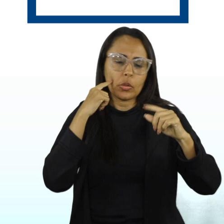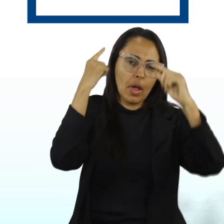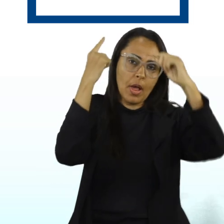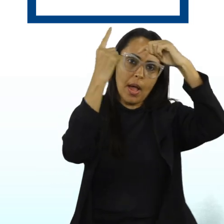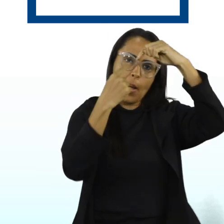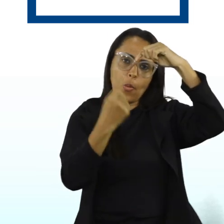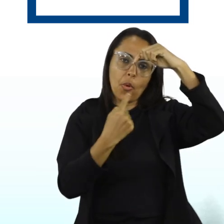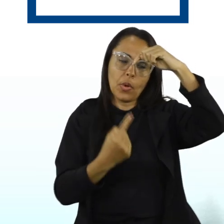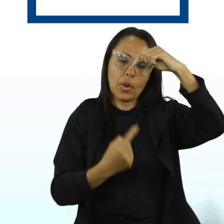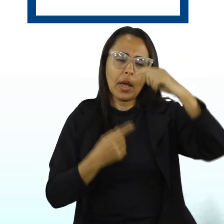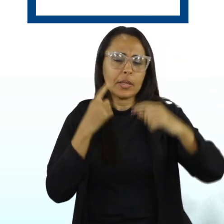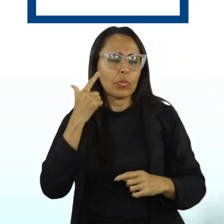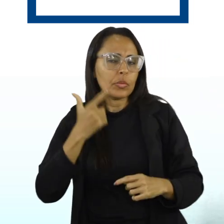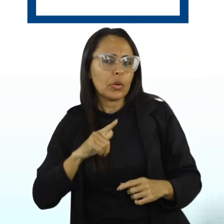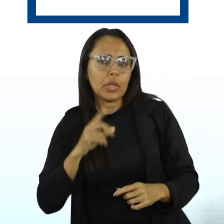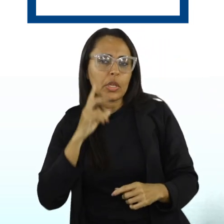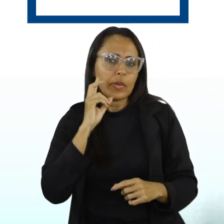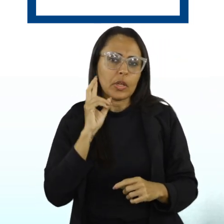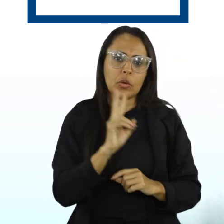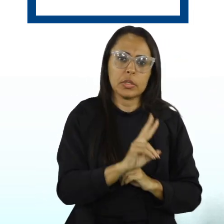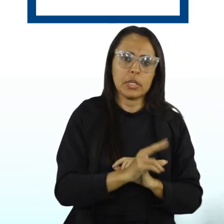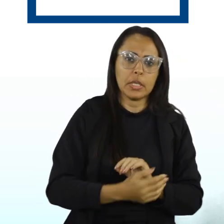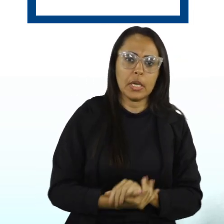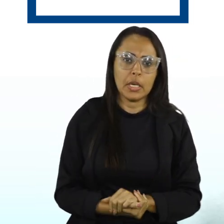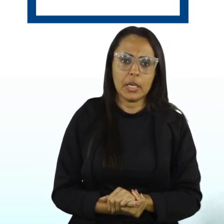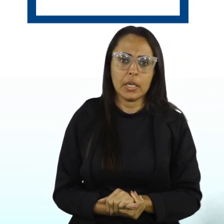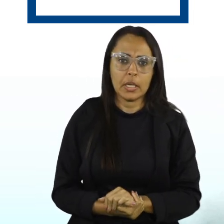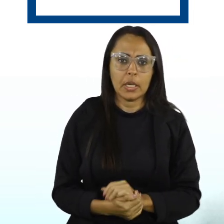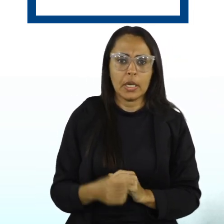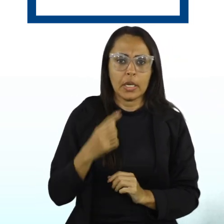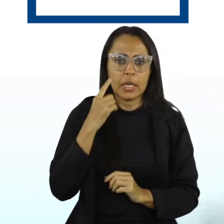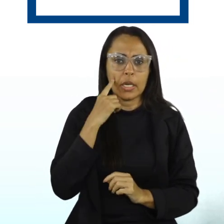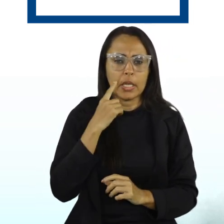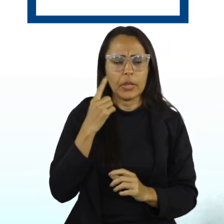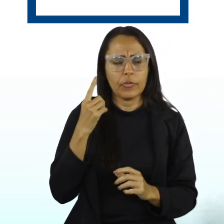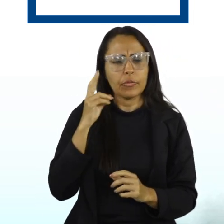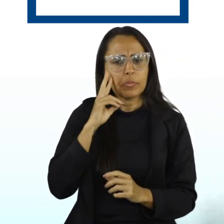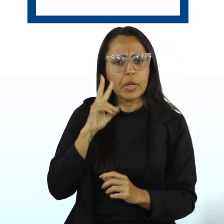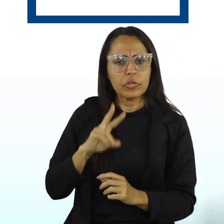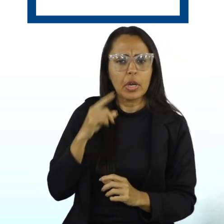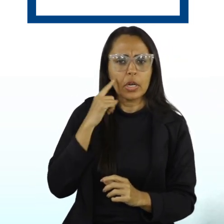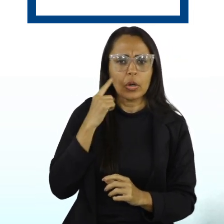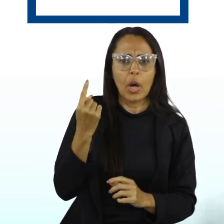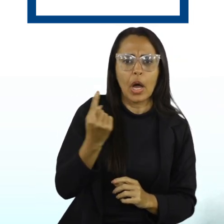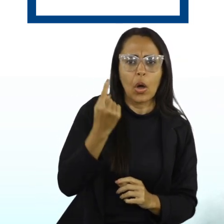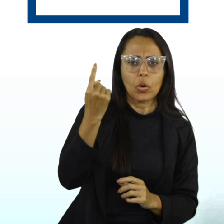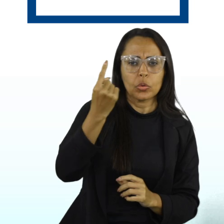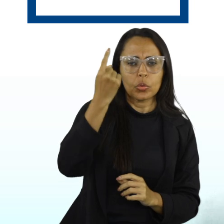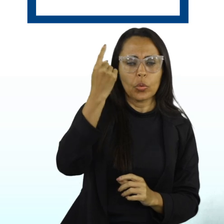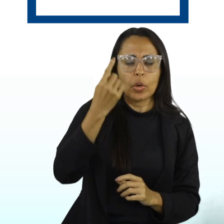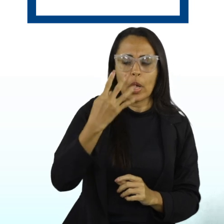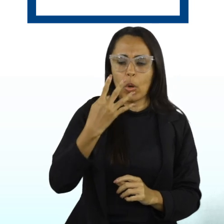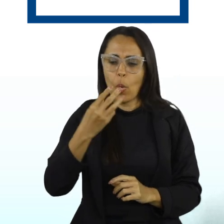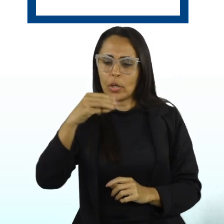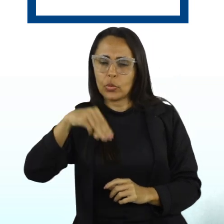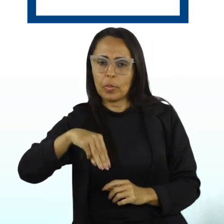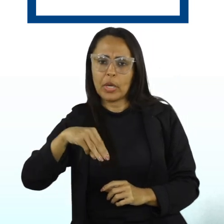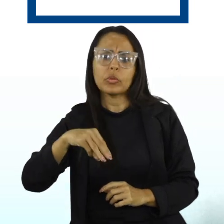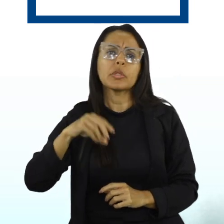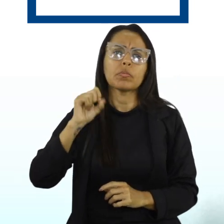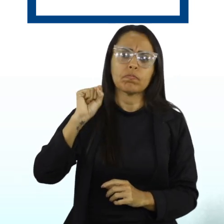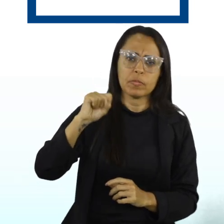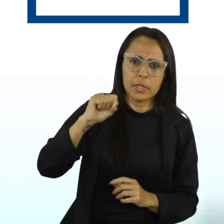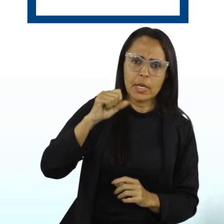Então, não tem velocidade. Resposta não. Ele está a uma altura do chão? Veja que na figura ele se encontra a 4 metros. Então, a resposta é